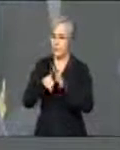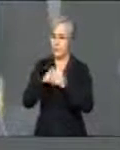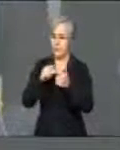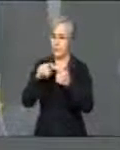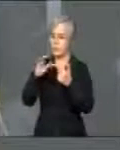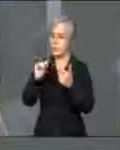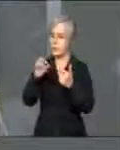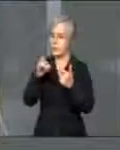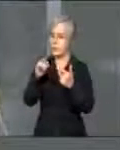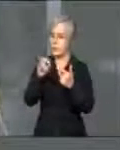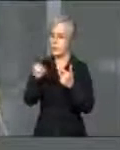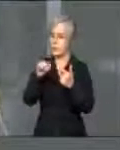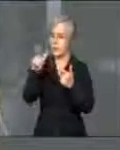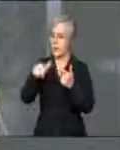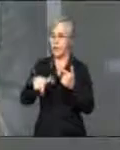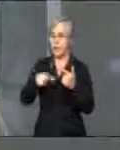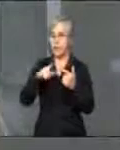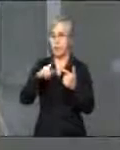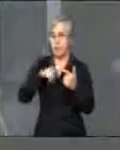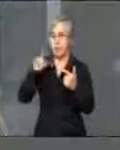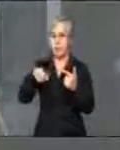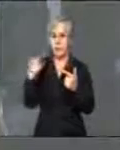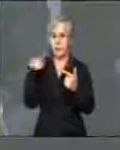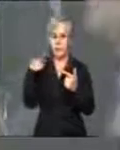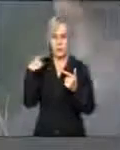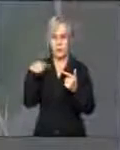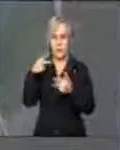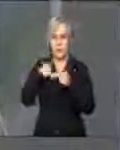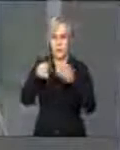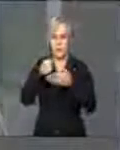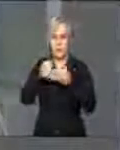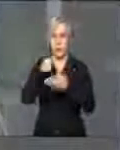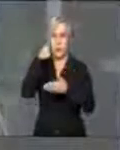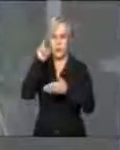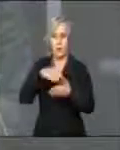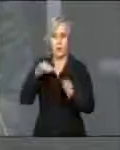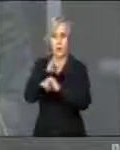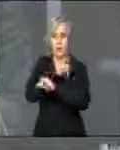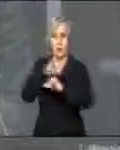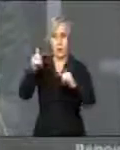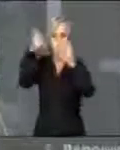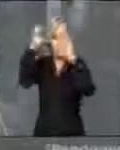nação e com o nosso povo. Saiu ontem uma nota da CNBB, muito